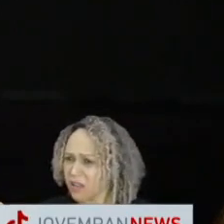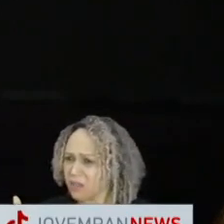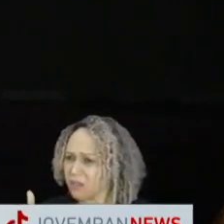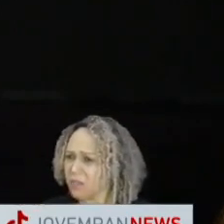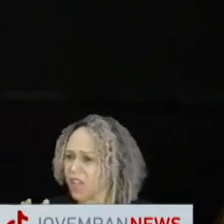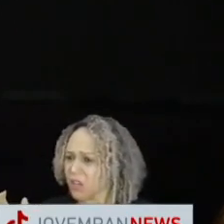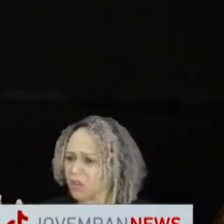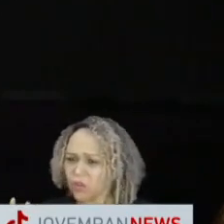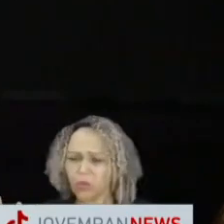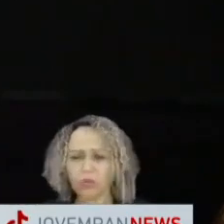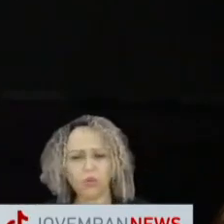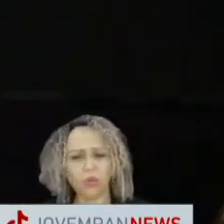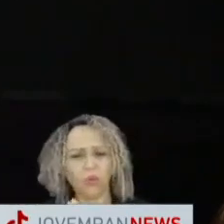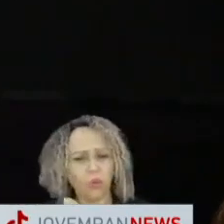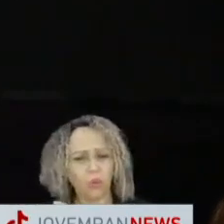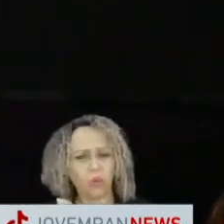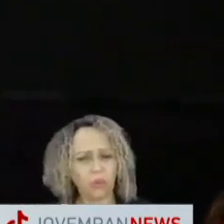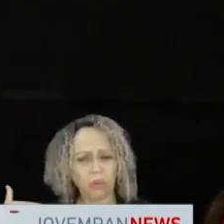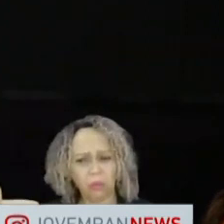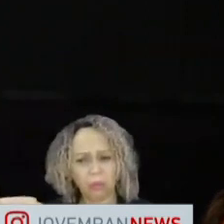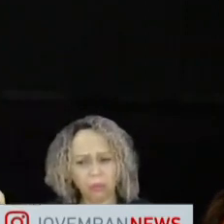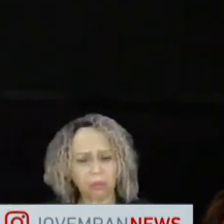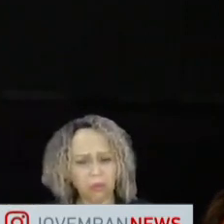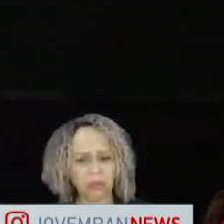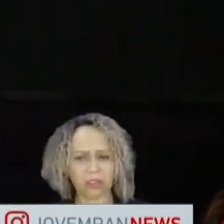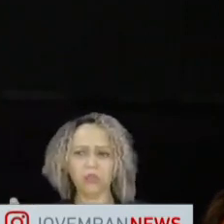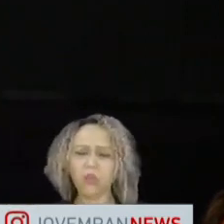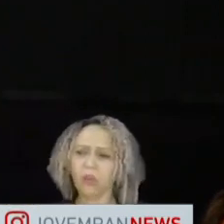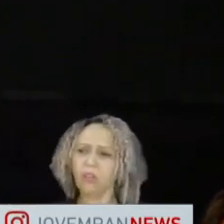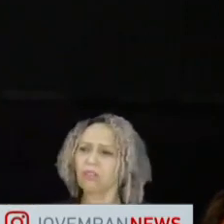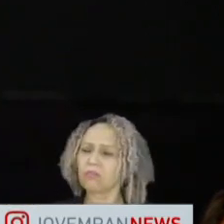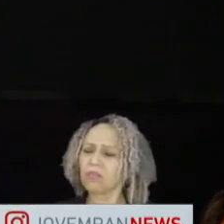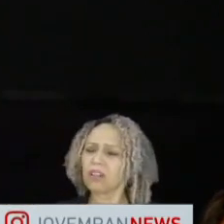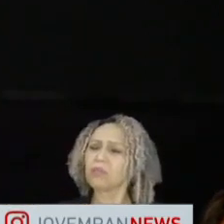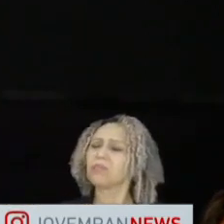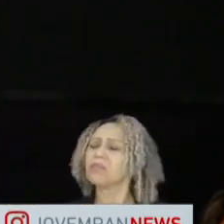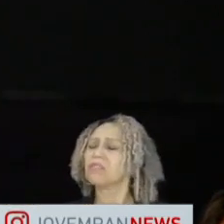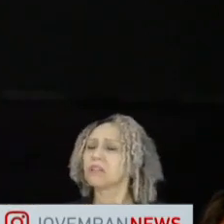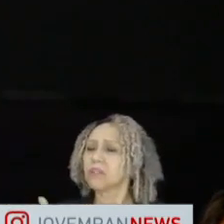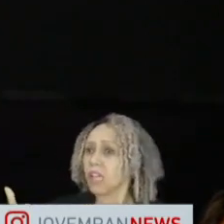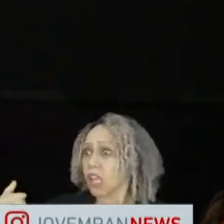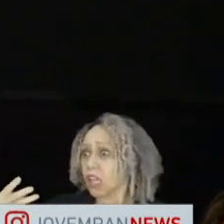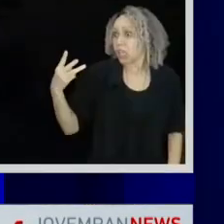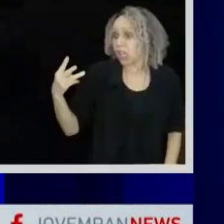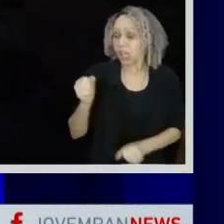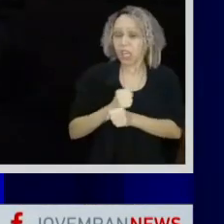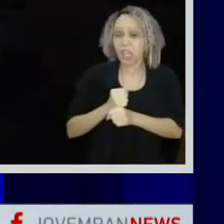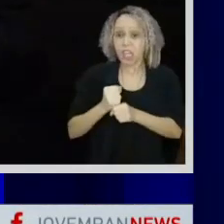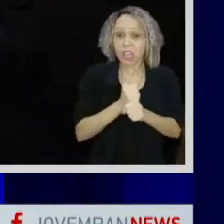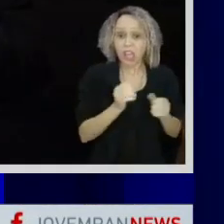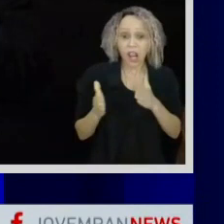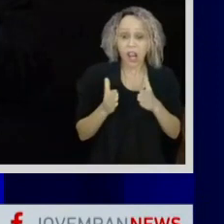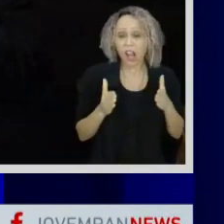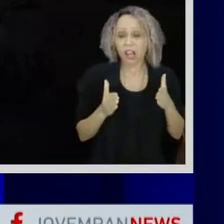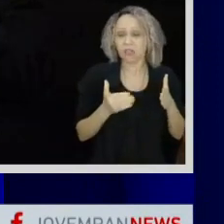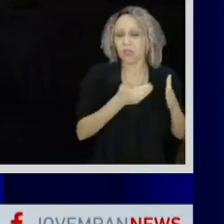história longa de militância nesse processo, 13 anos de governo, um acúmulo de políticas públicas com ministros, ex-ministros. Bom,